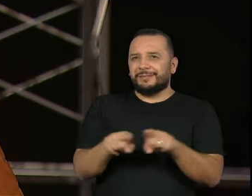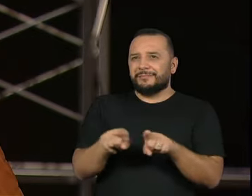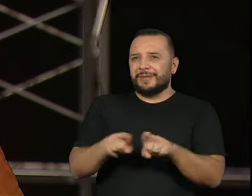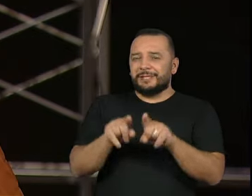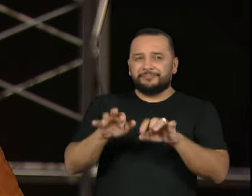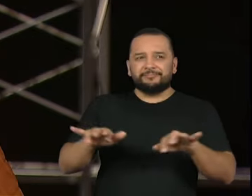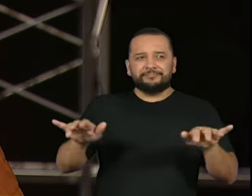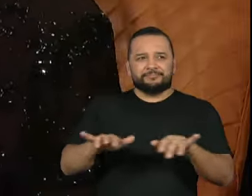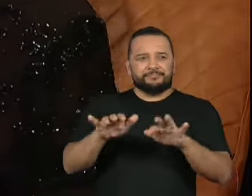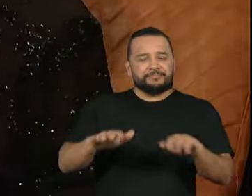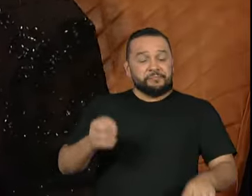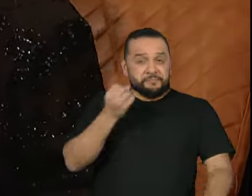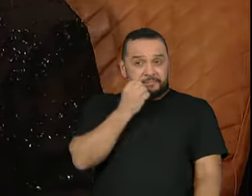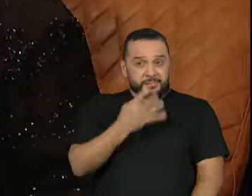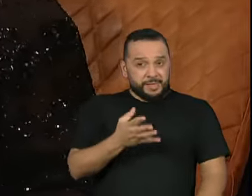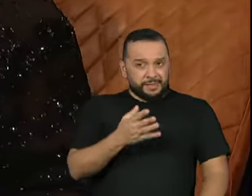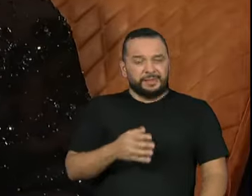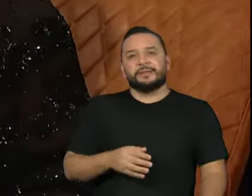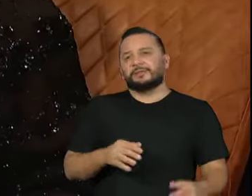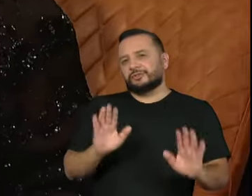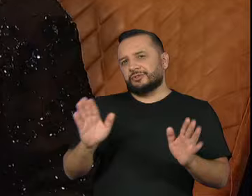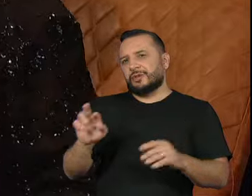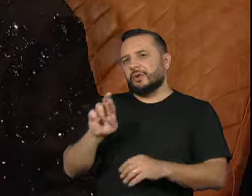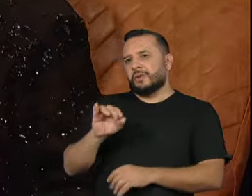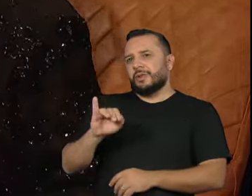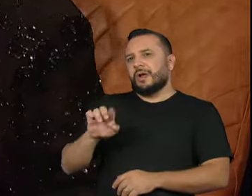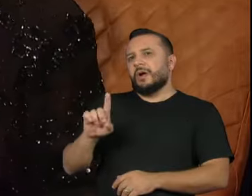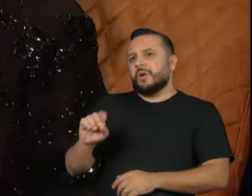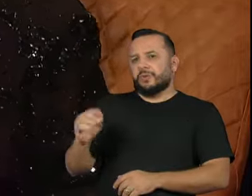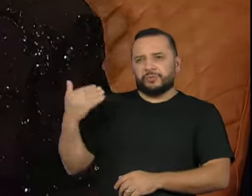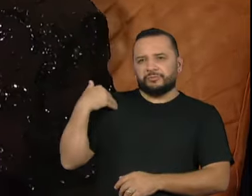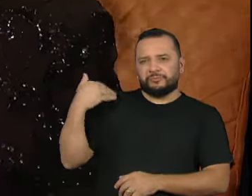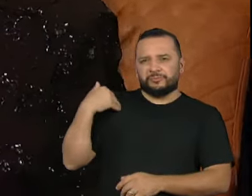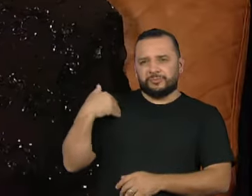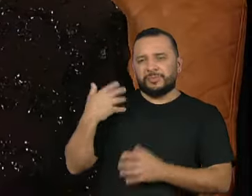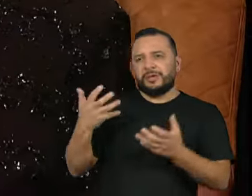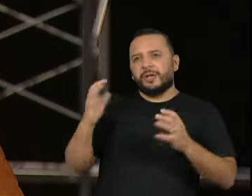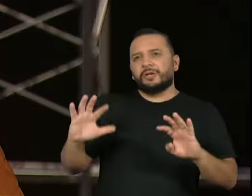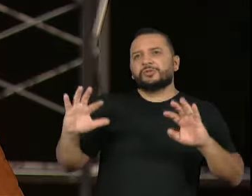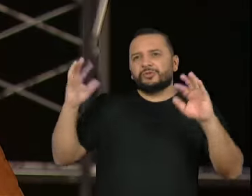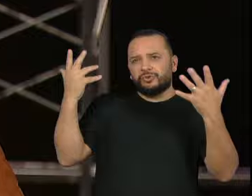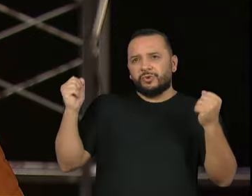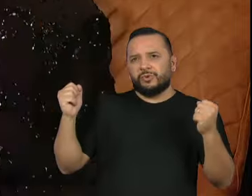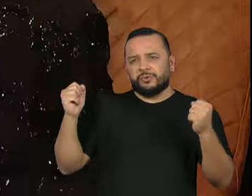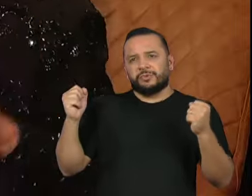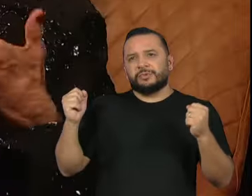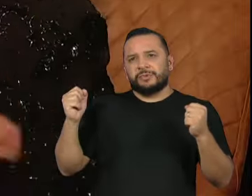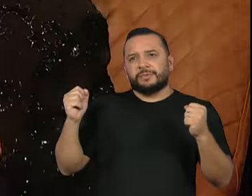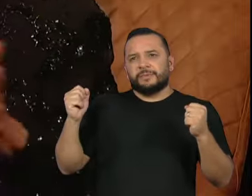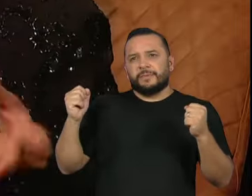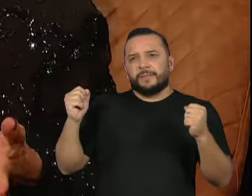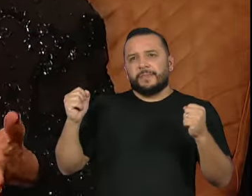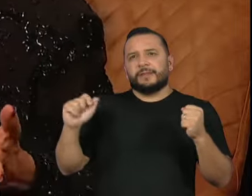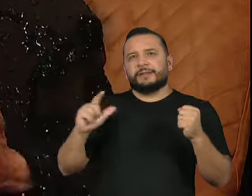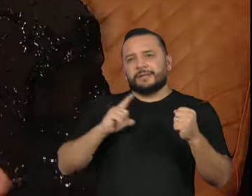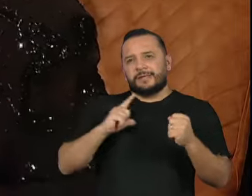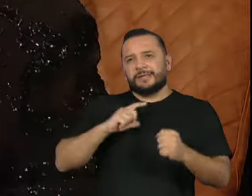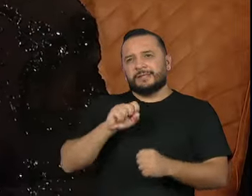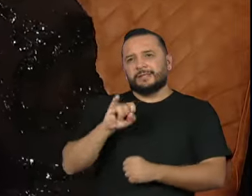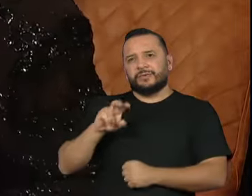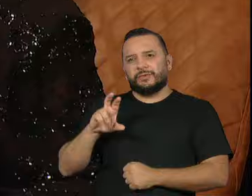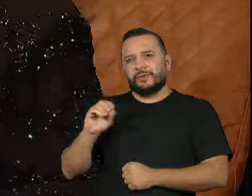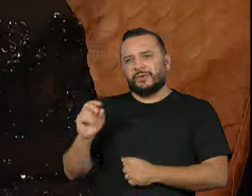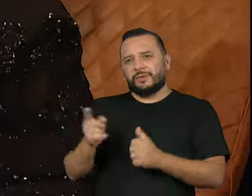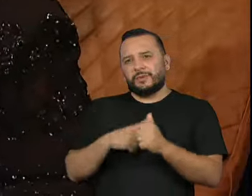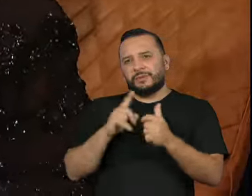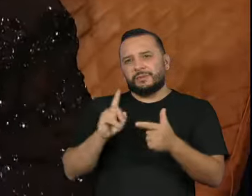E um dia o Ronaldo, né, me procurou com o Miele para fazer um espetáculo, seria primeiro tempo 5-0. Era para ser o Silvio César, depois